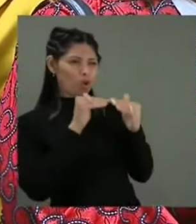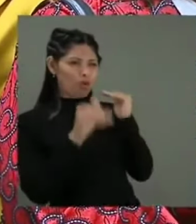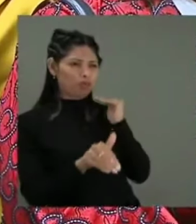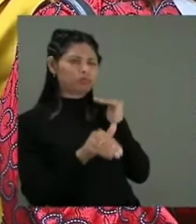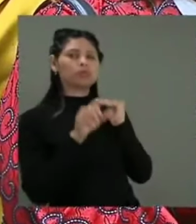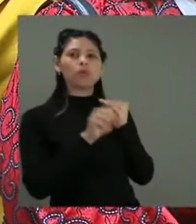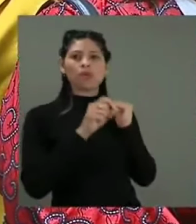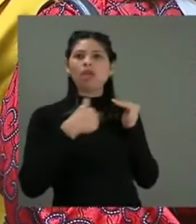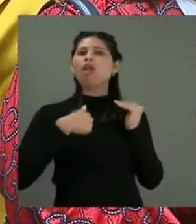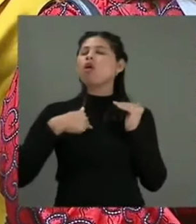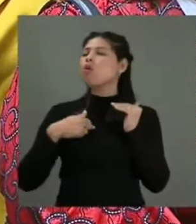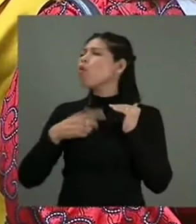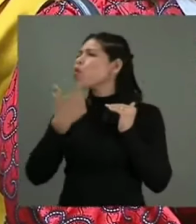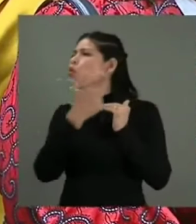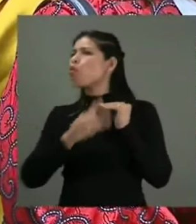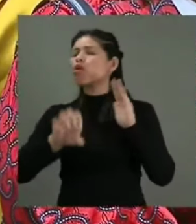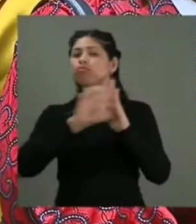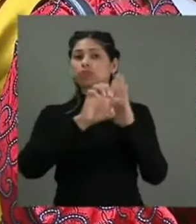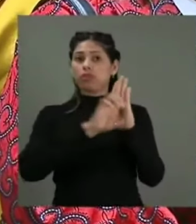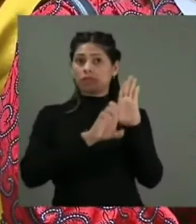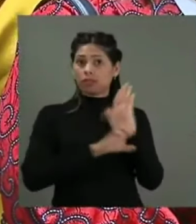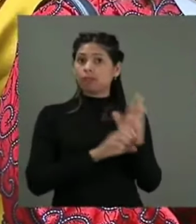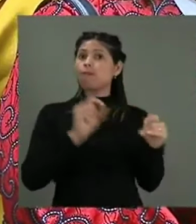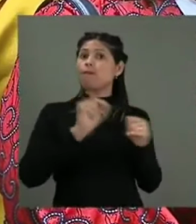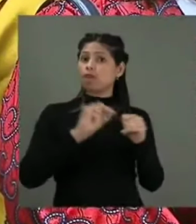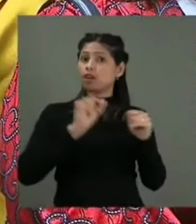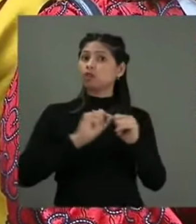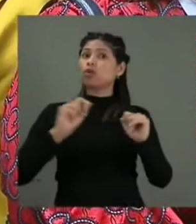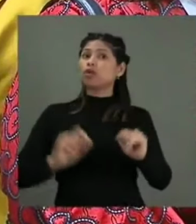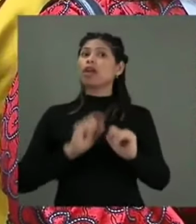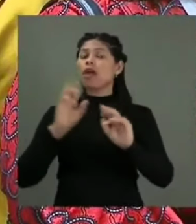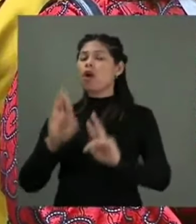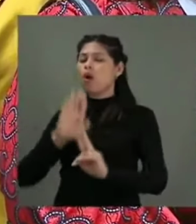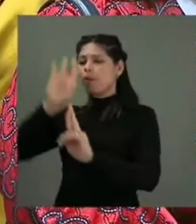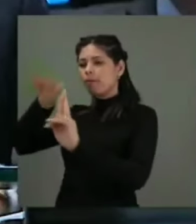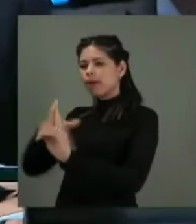favor de qualquer emenda. E faço isso em nome dos mestiços do Brasil. Com a palavra.